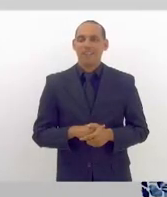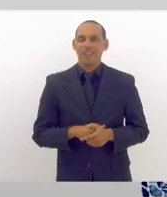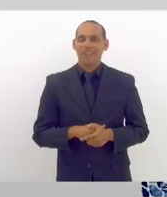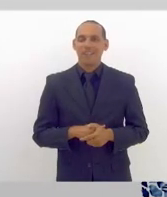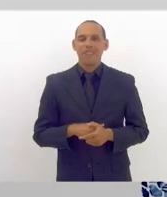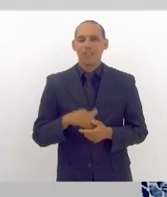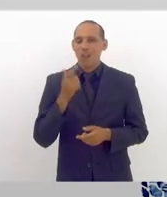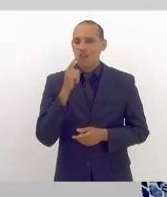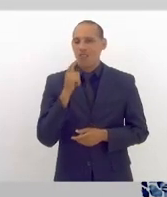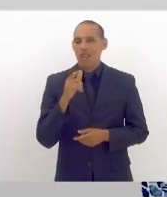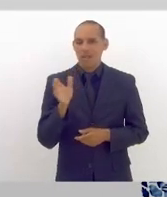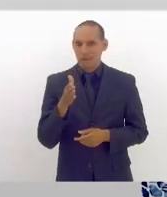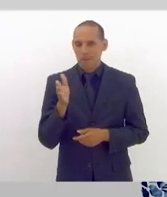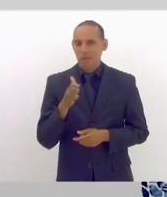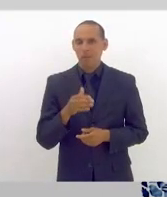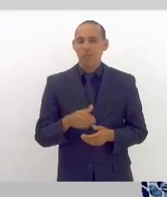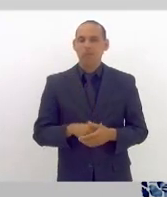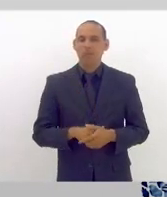vai chegar